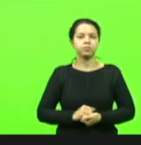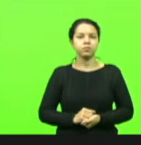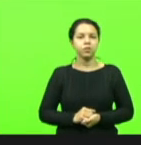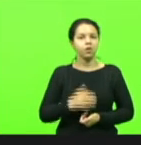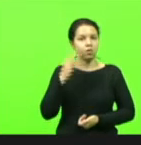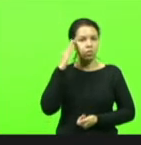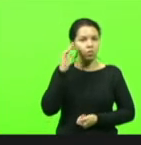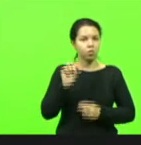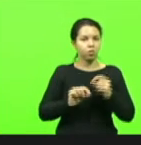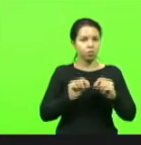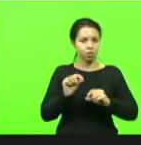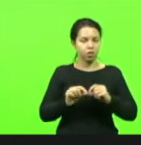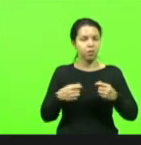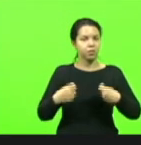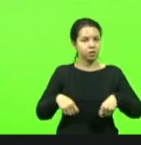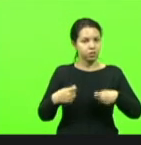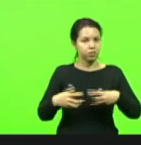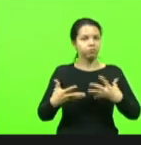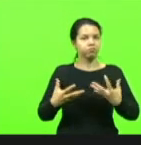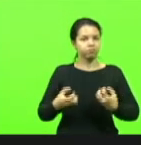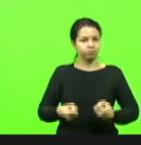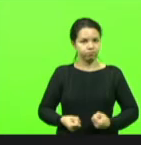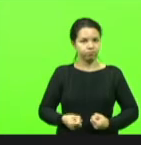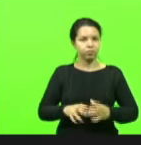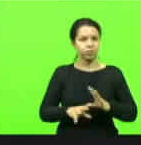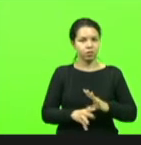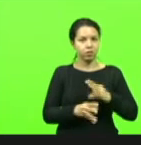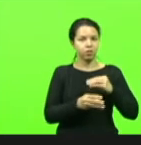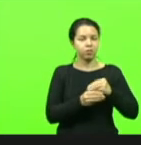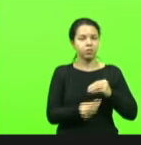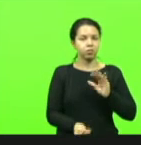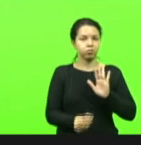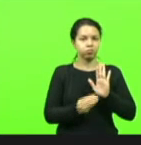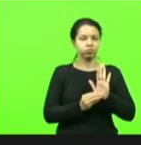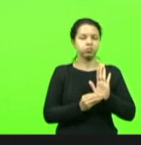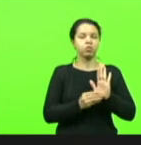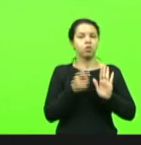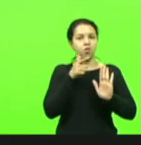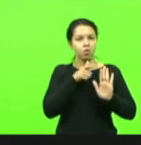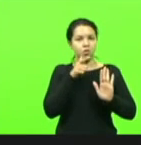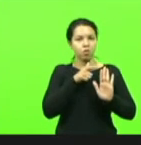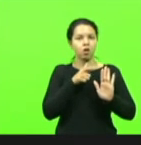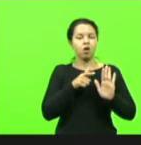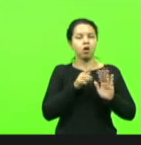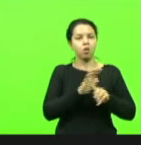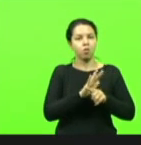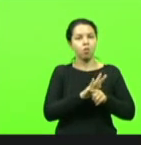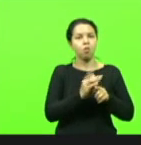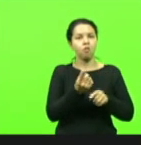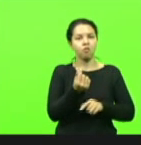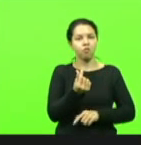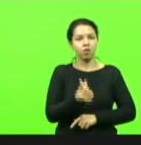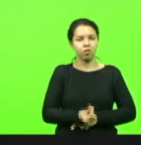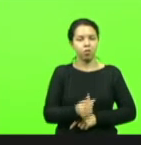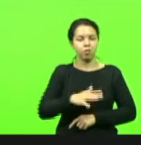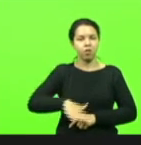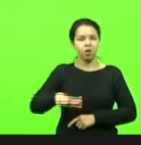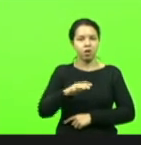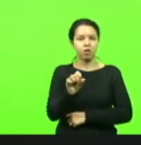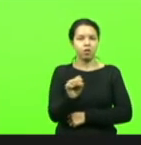necessário acolhimento de uma imensa das emenda que vez subiu a lacuna referente ao valor de mercado de veículos